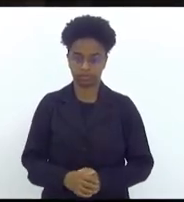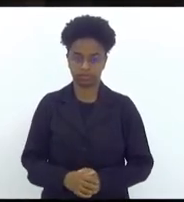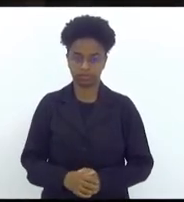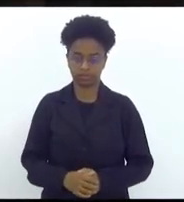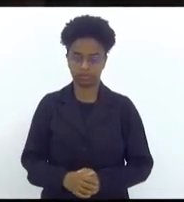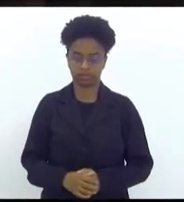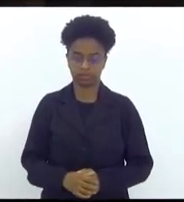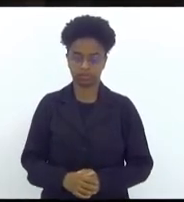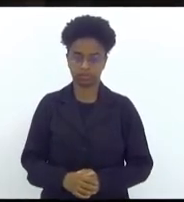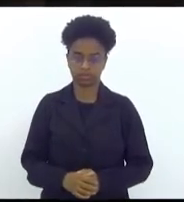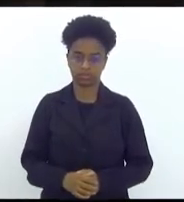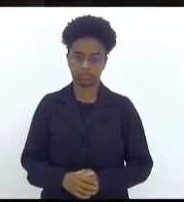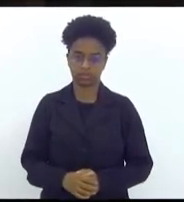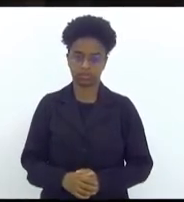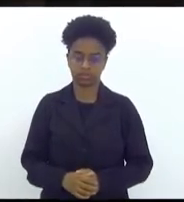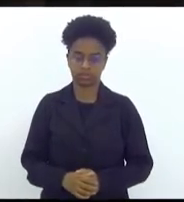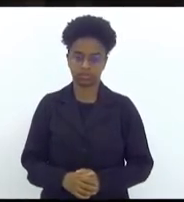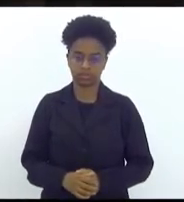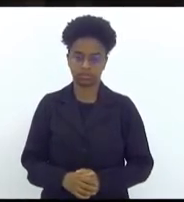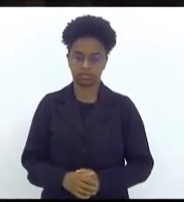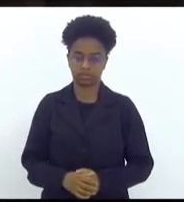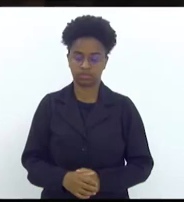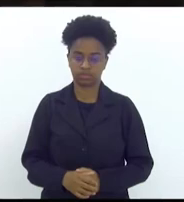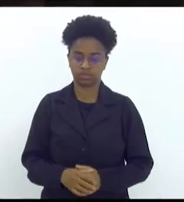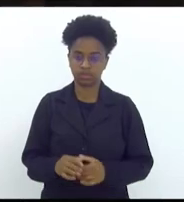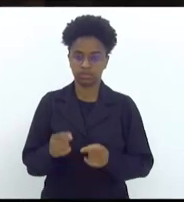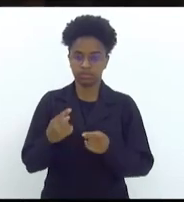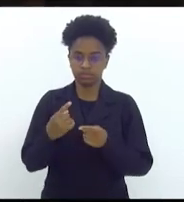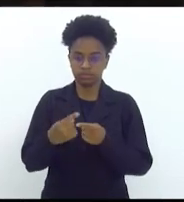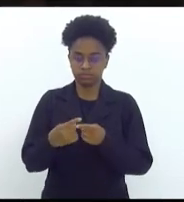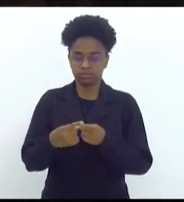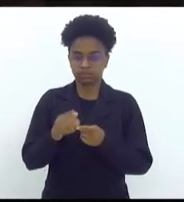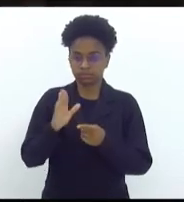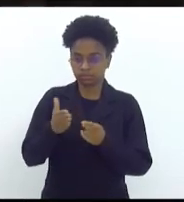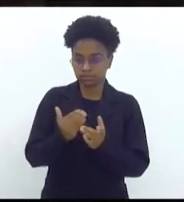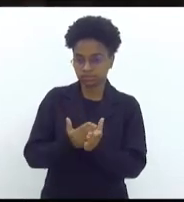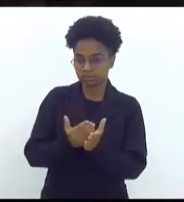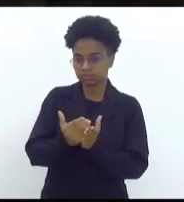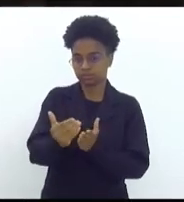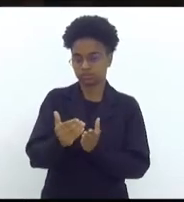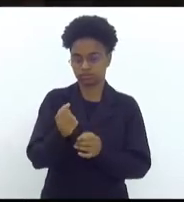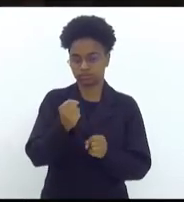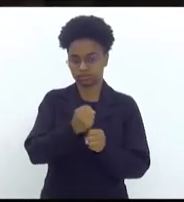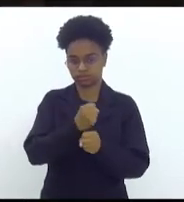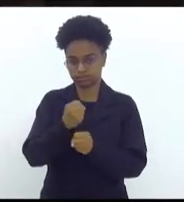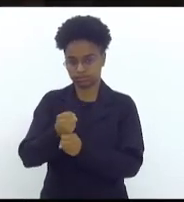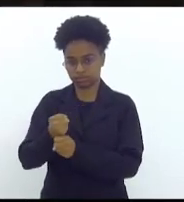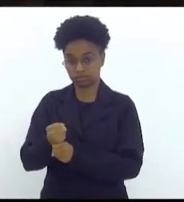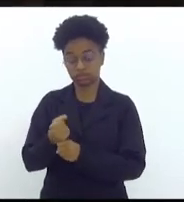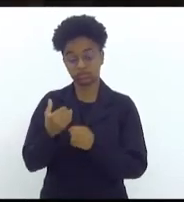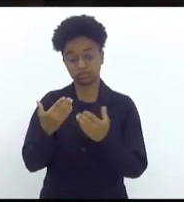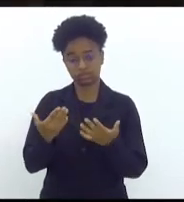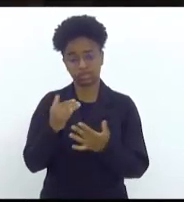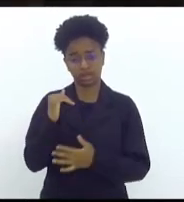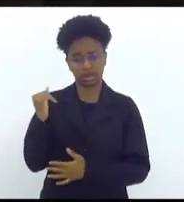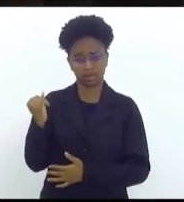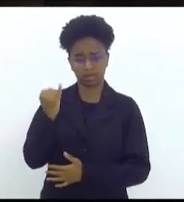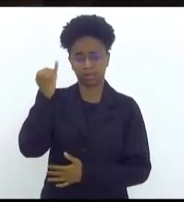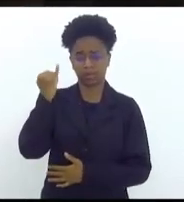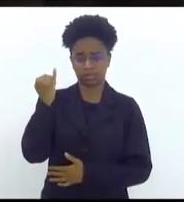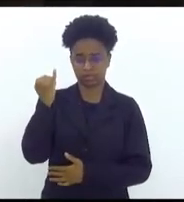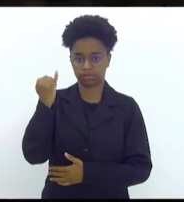do qual parte dele já se iniciou deixar anel Chanel é importantíssimo